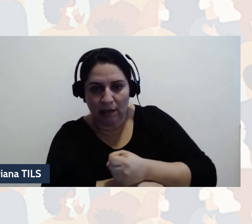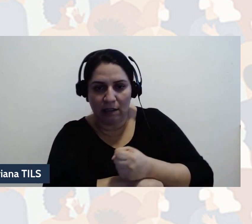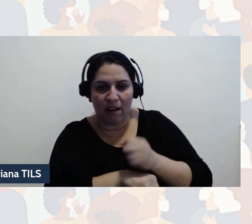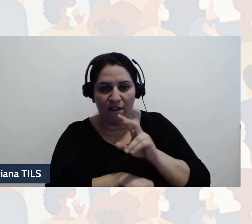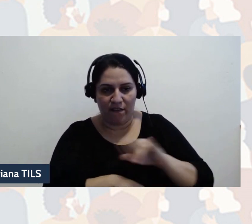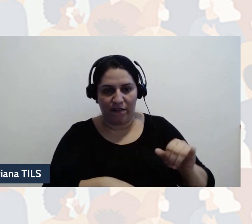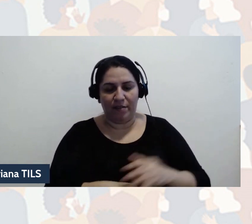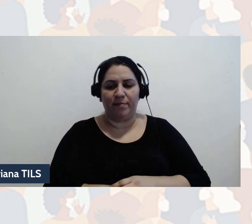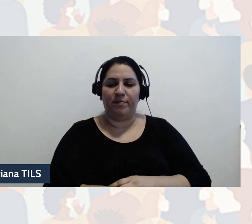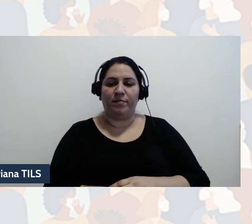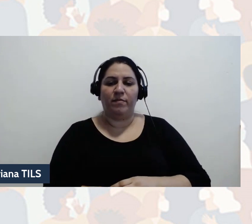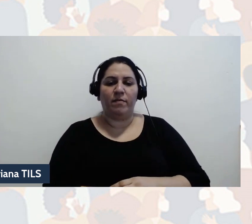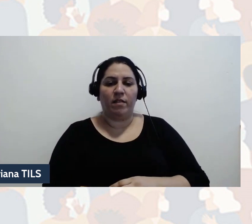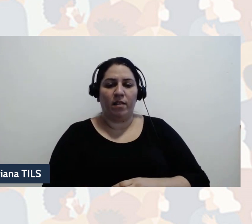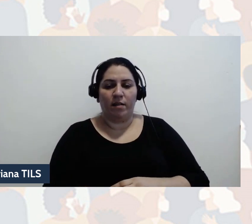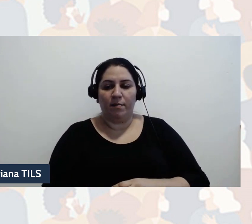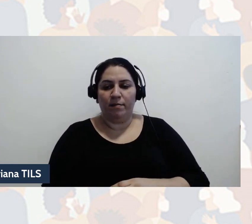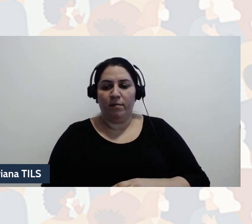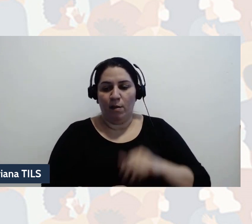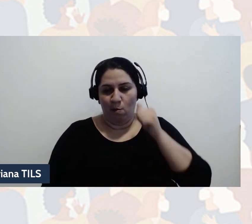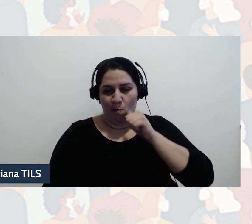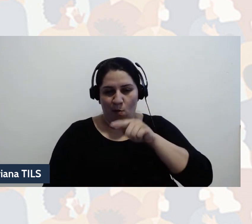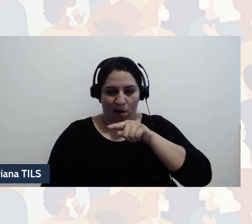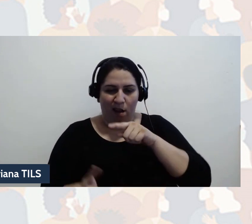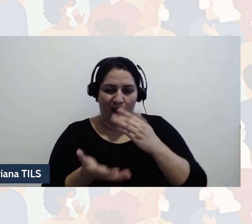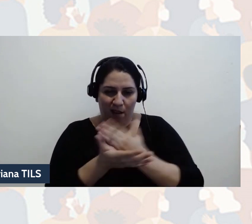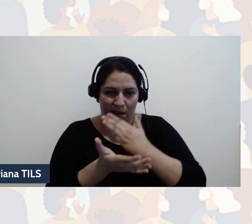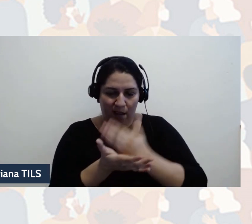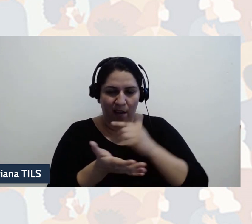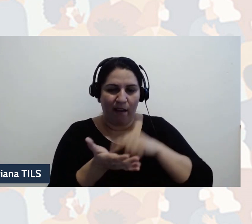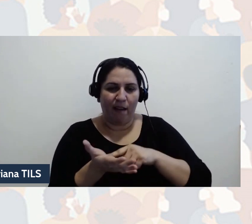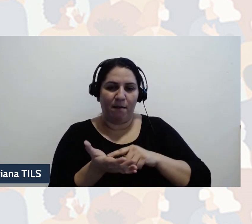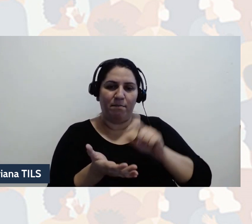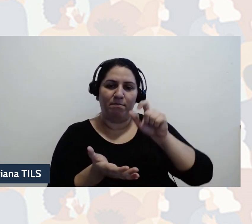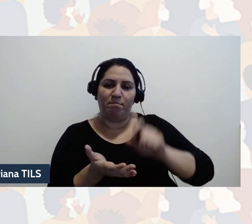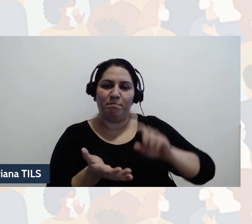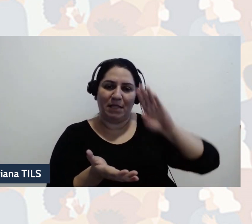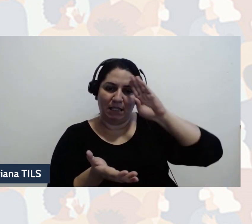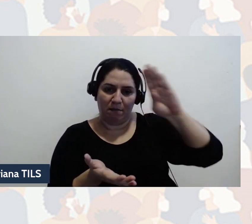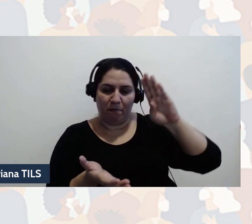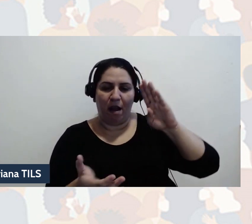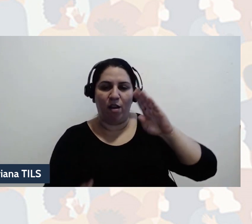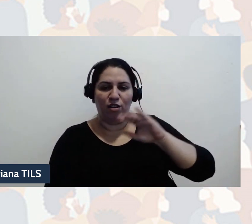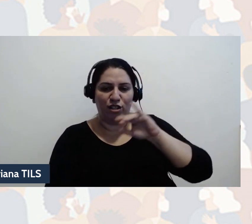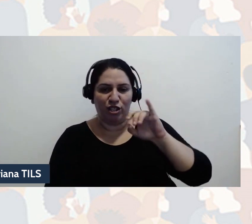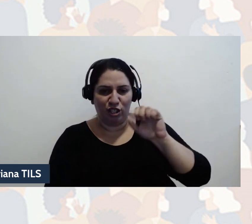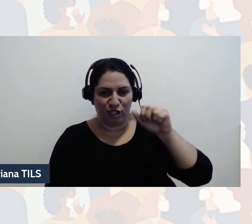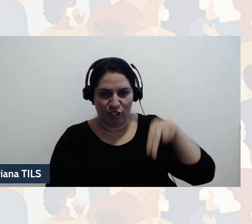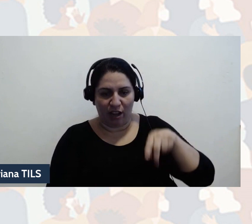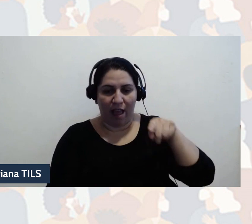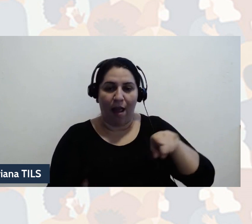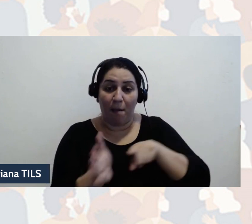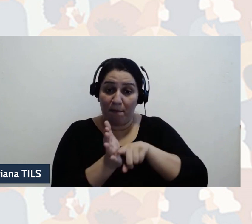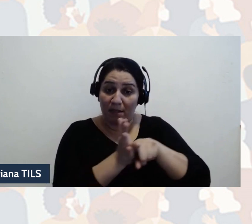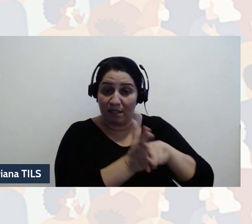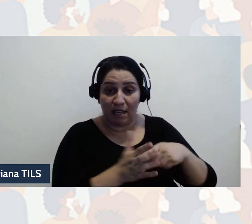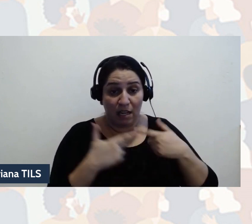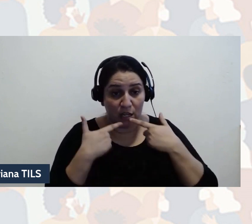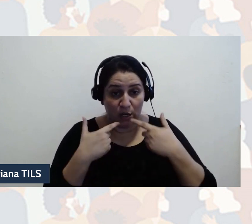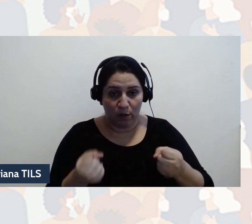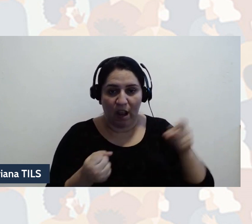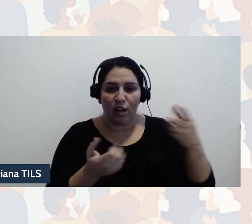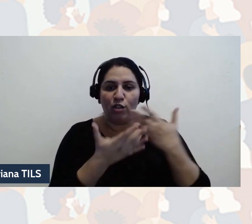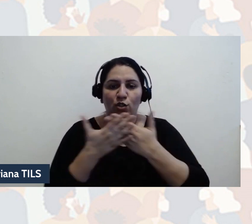Jean, a protagonista e narradora, é uma neurolinguista, uma pesquisadora que trabalha com afásia, que é a perda da